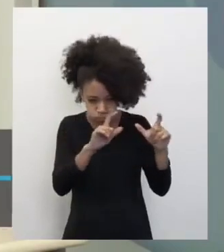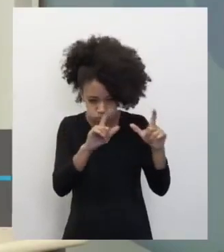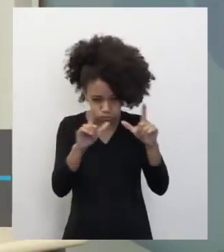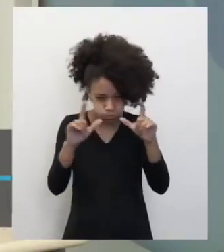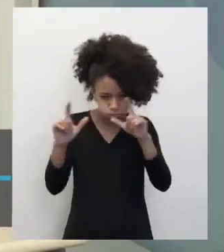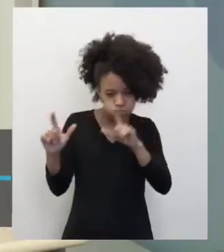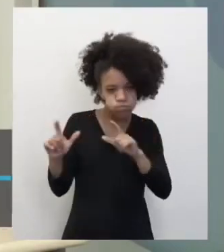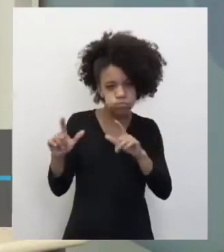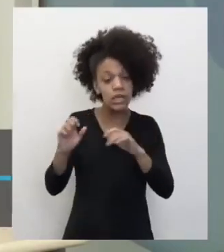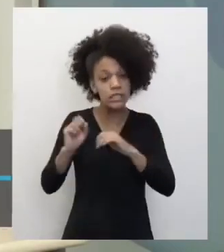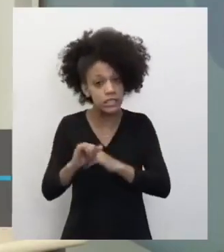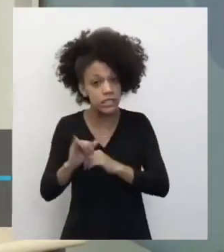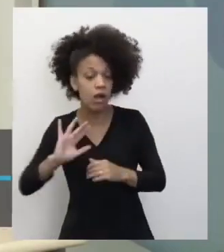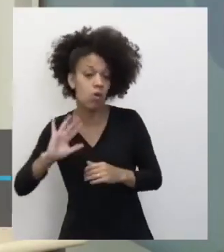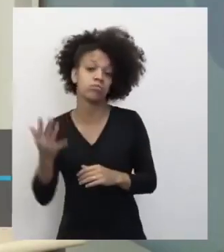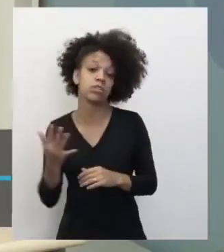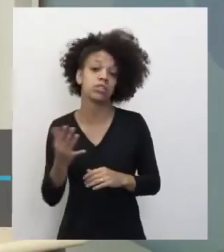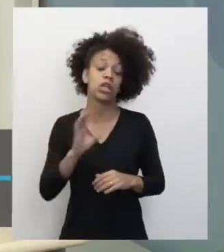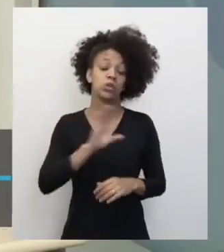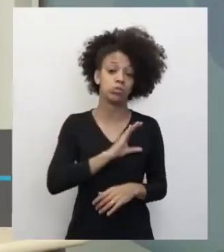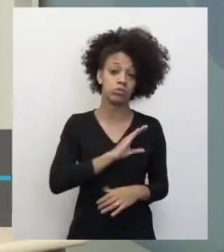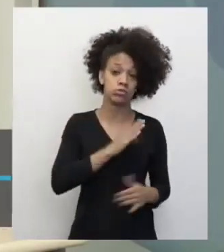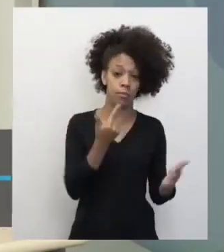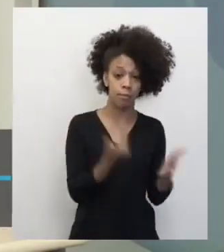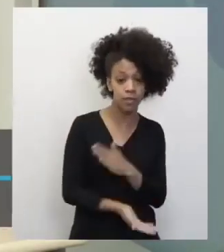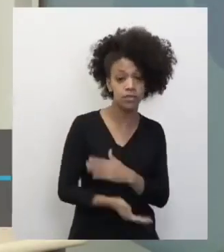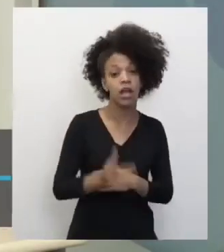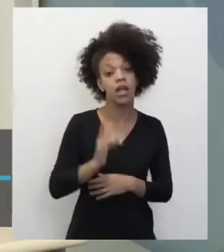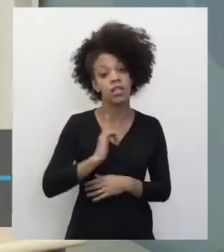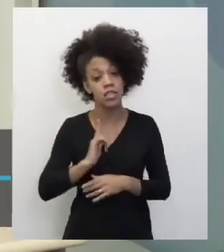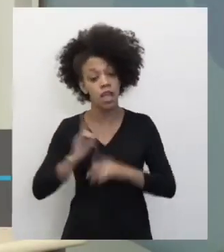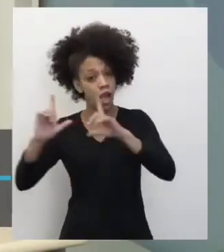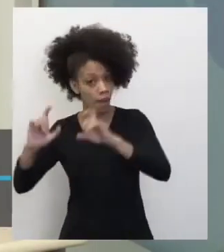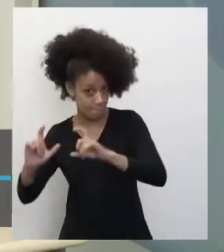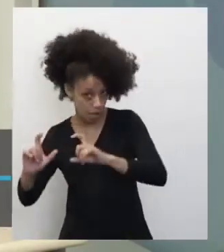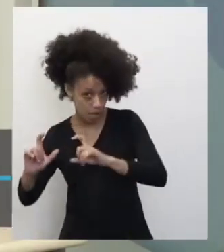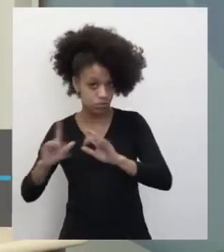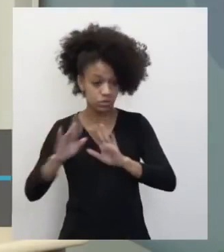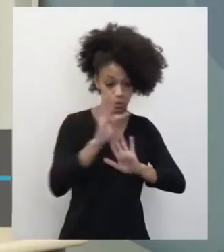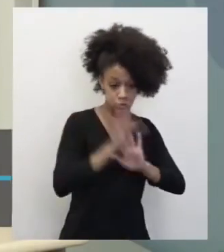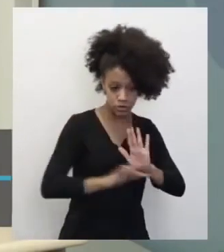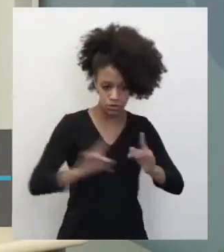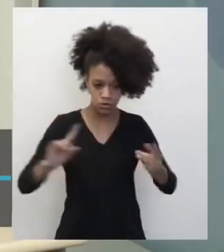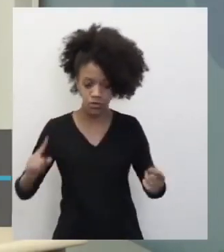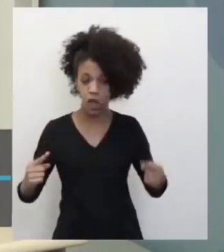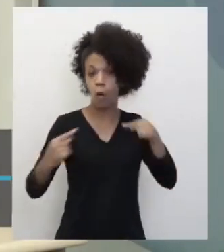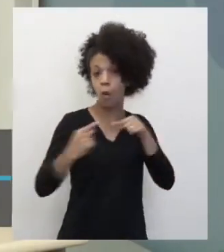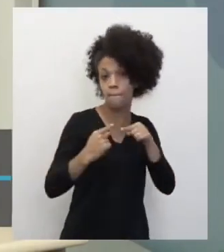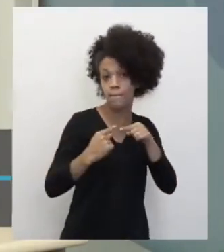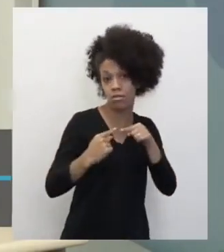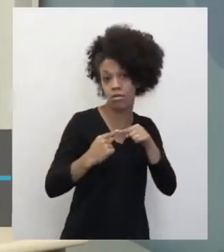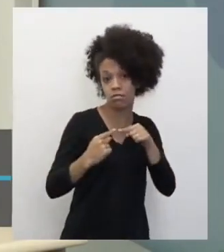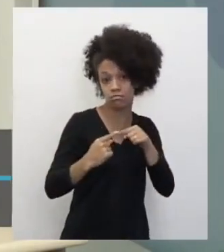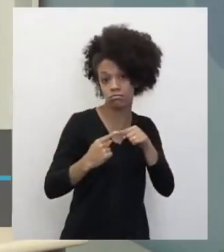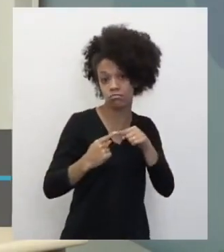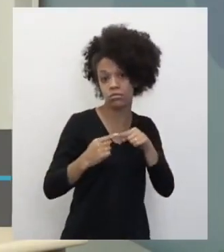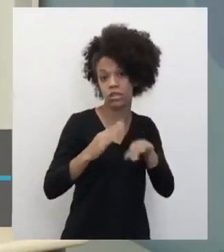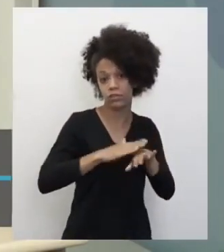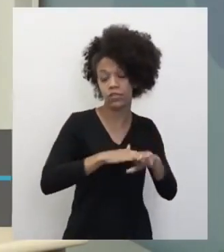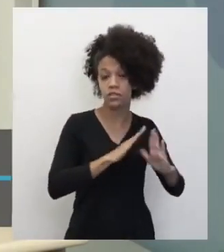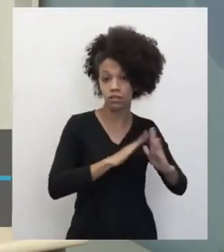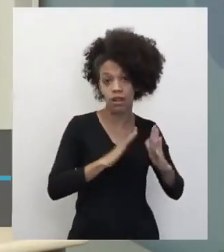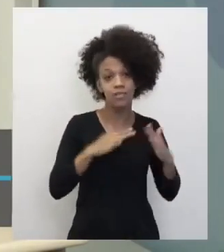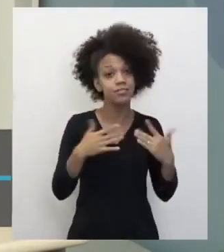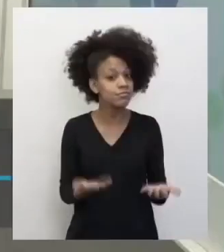se acontecer de o Corinthians perder, a gente tem a imagem que vai casar com aquele texto que eu já fiz em casa. Entendi.